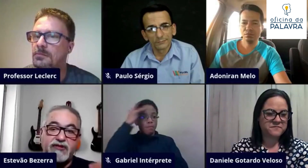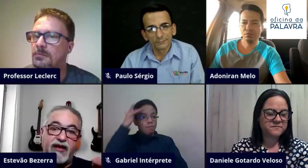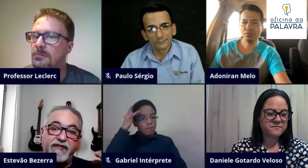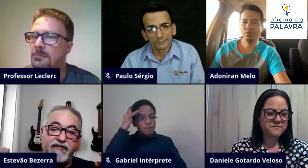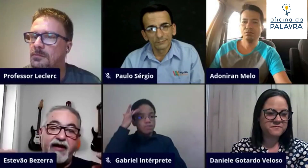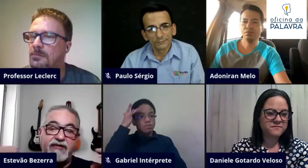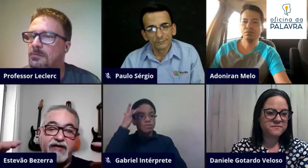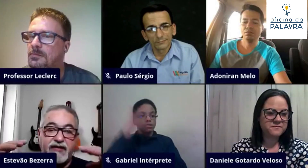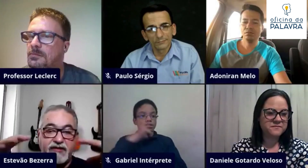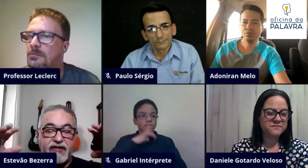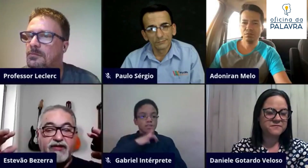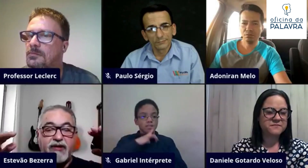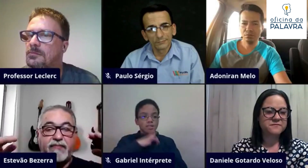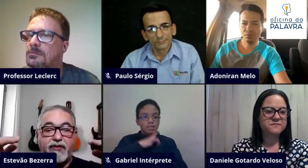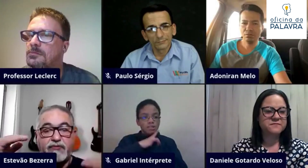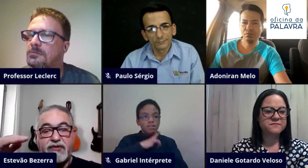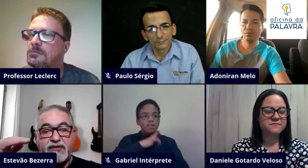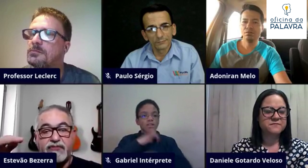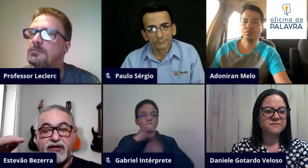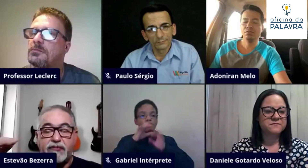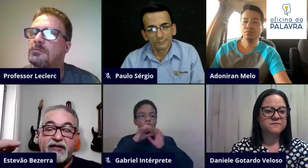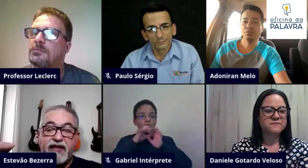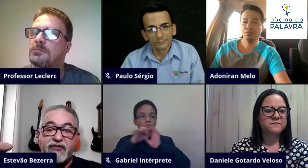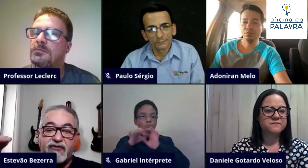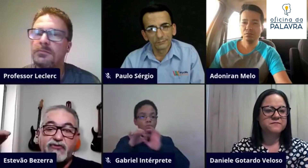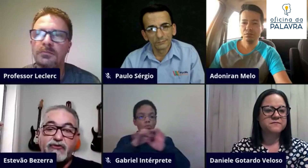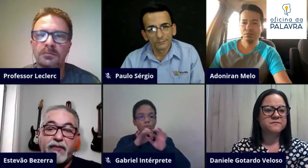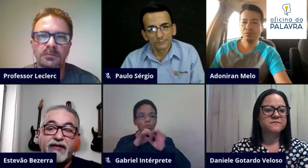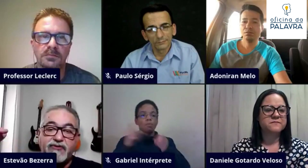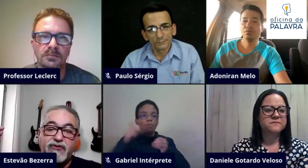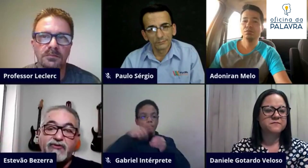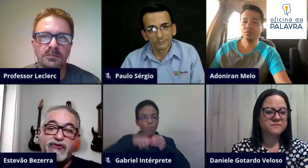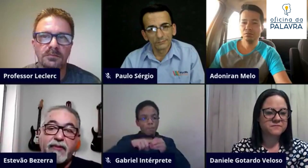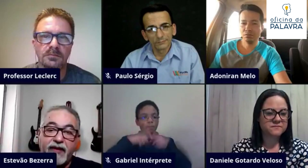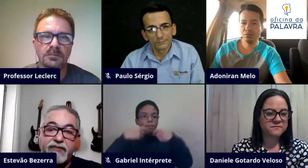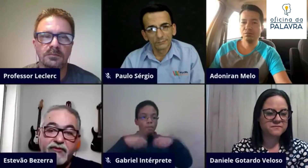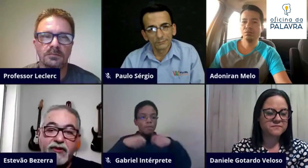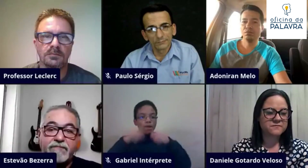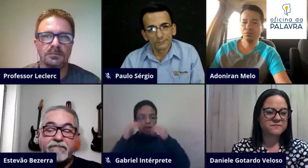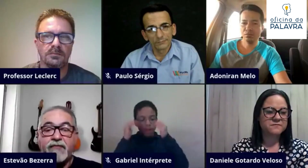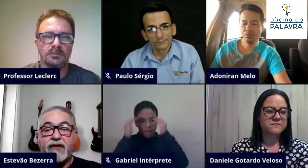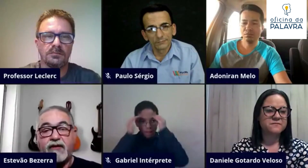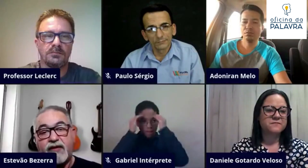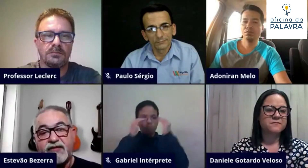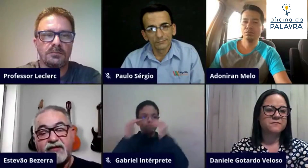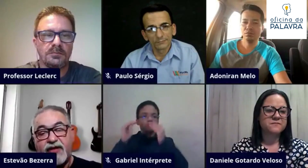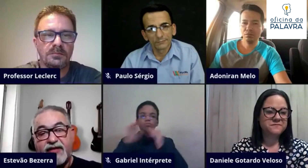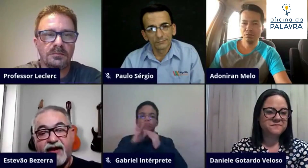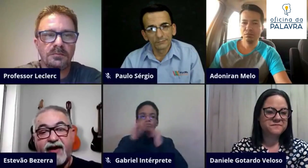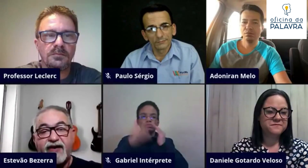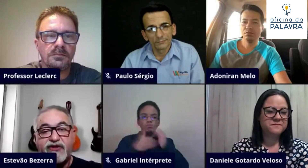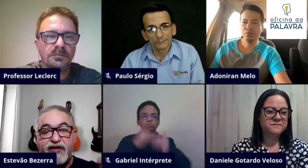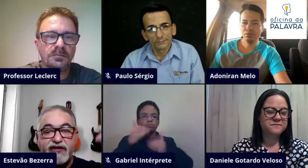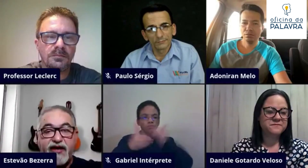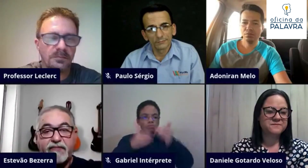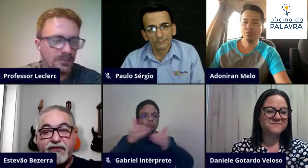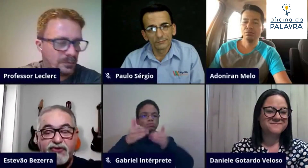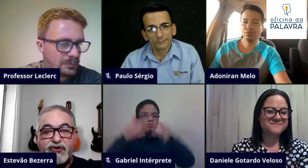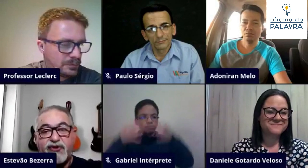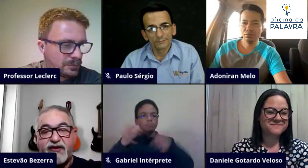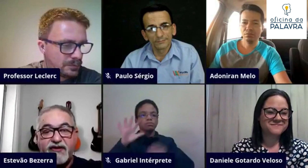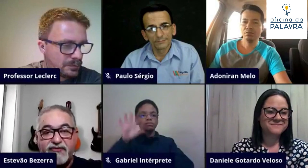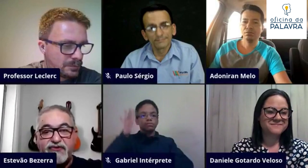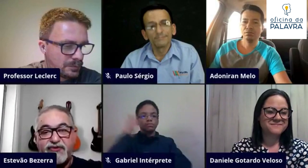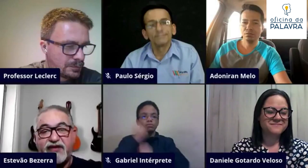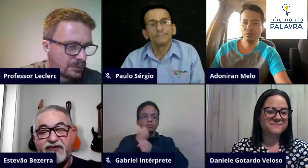como estamos afiliados a esse grande chapéu, nós precisamos respeitar todos os passos, todos os parâmetros, né? Que nasceu lá atrás, desde a época